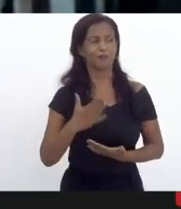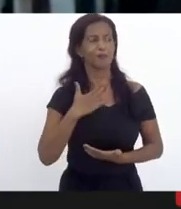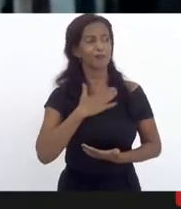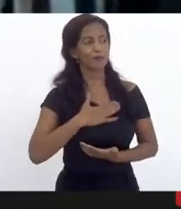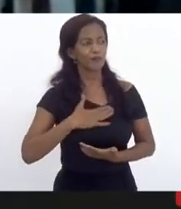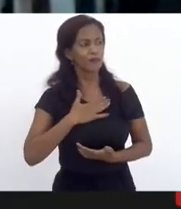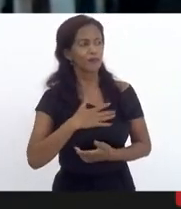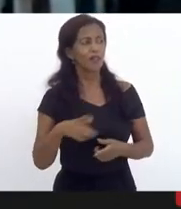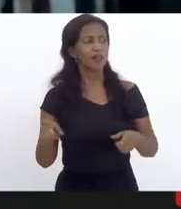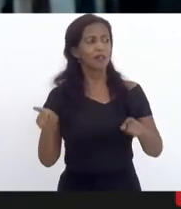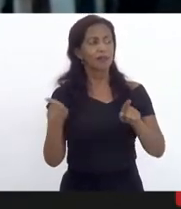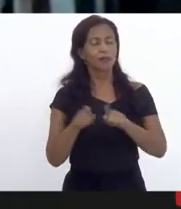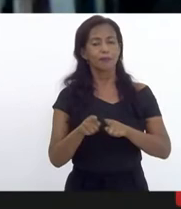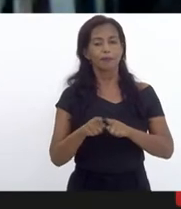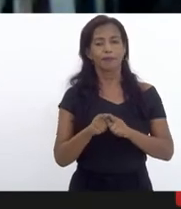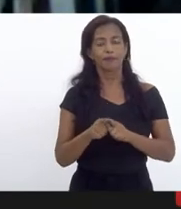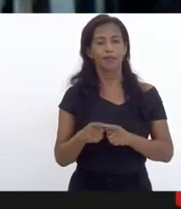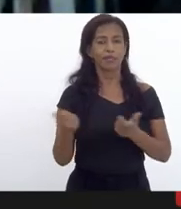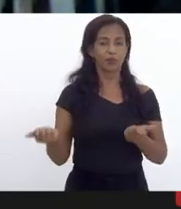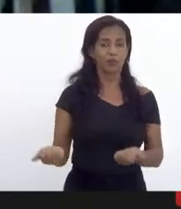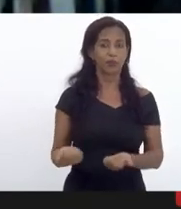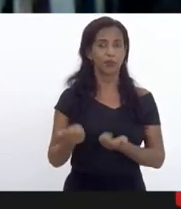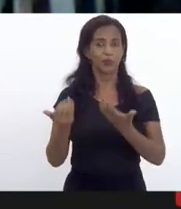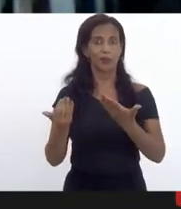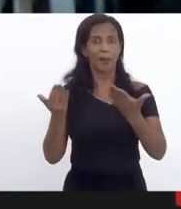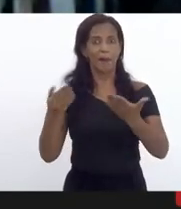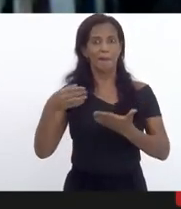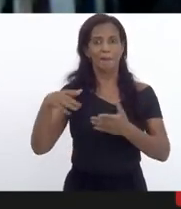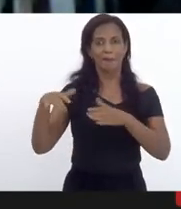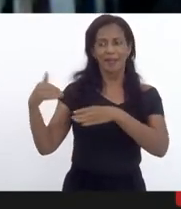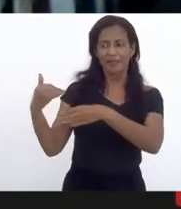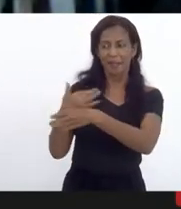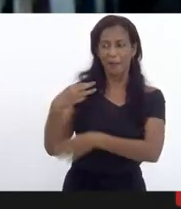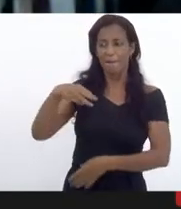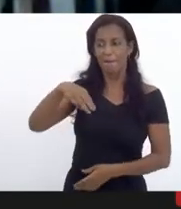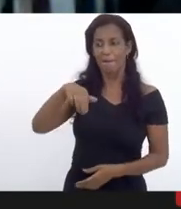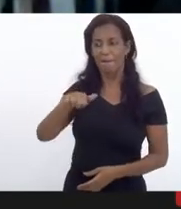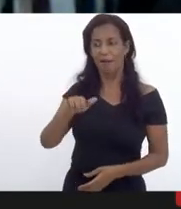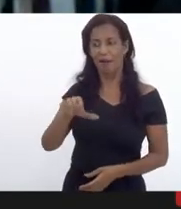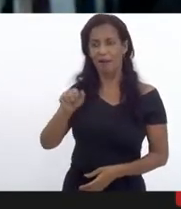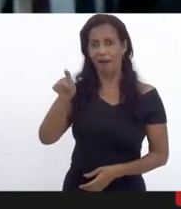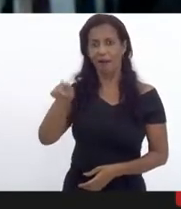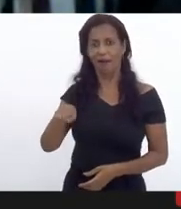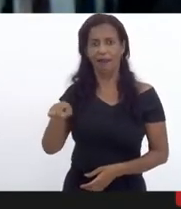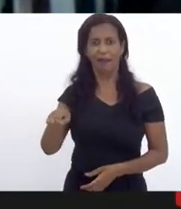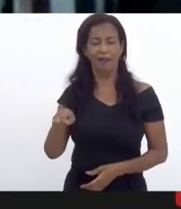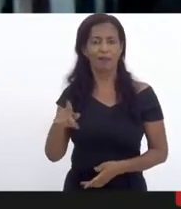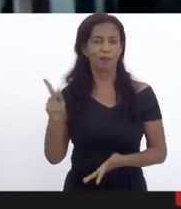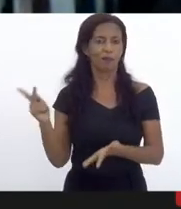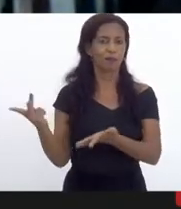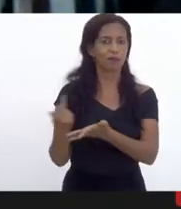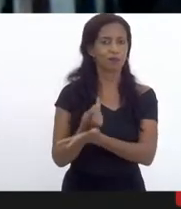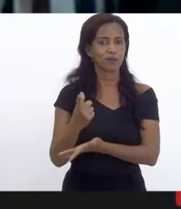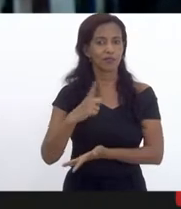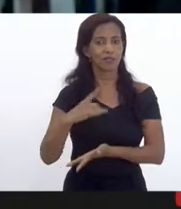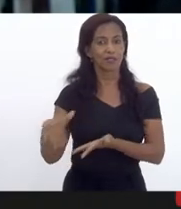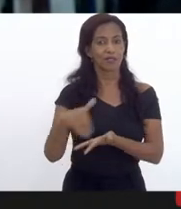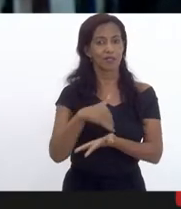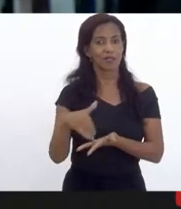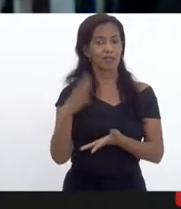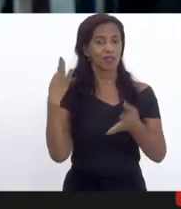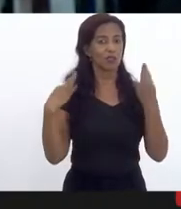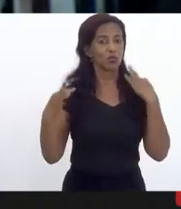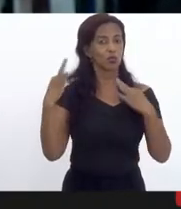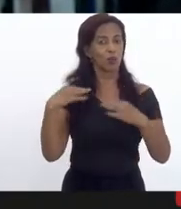também de enaltecer Macaé pela realidade de ter na Secretaria de